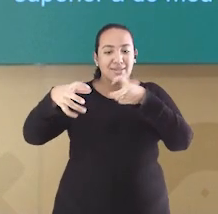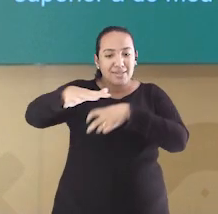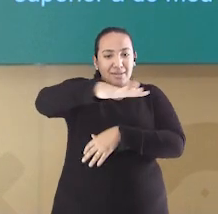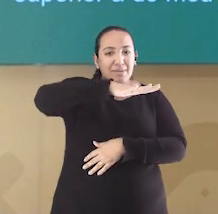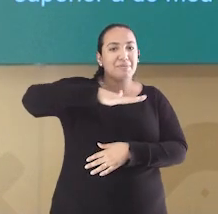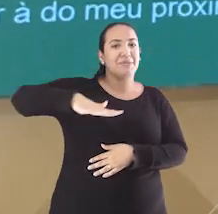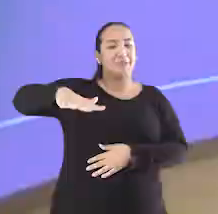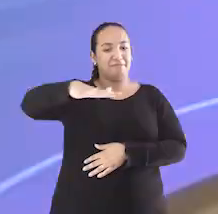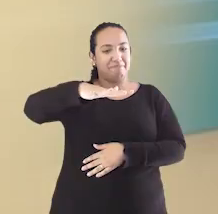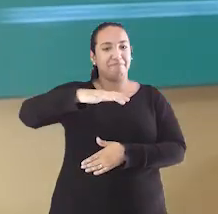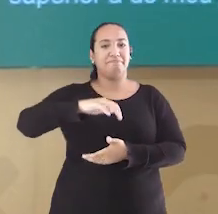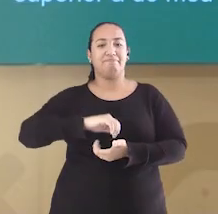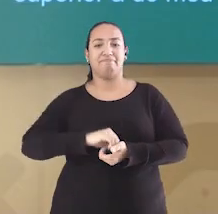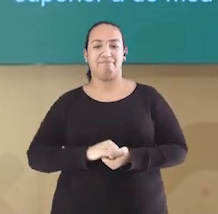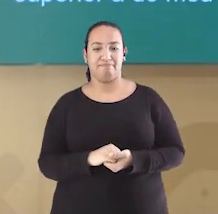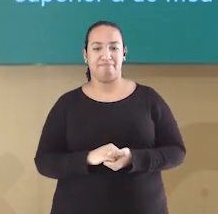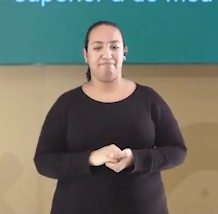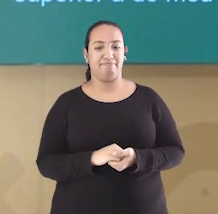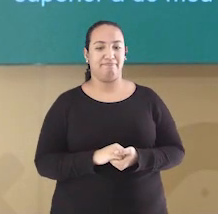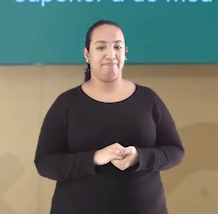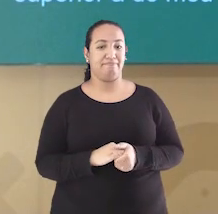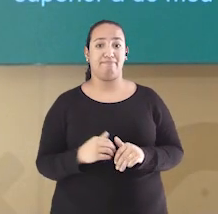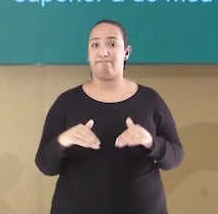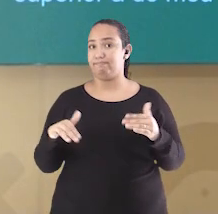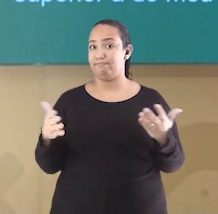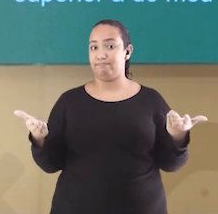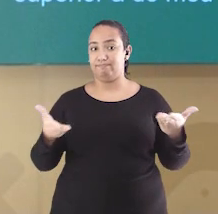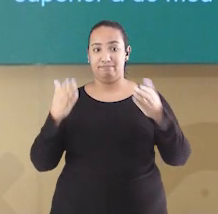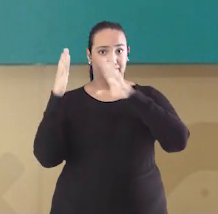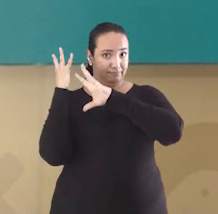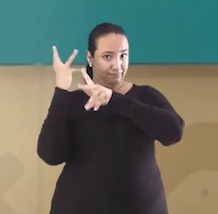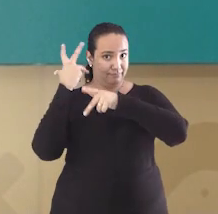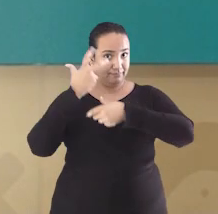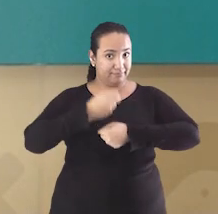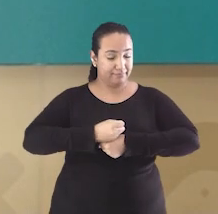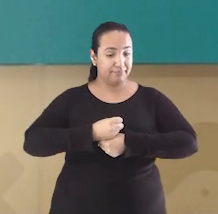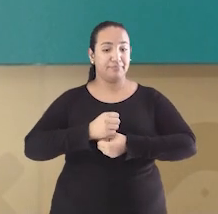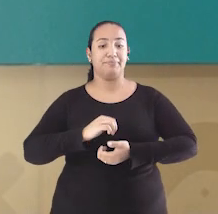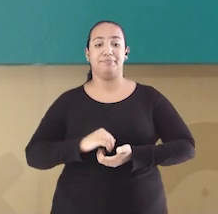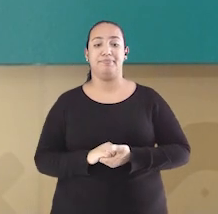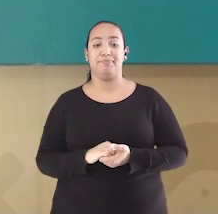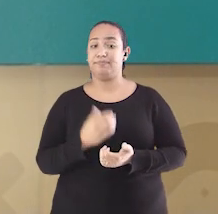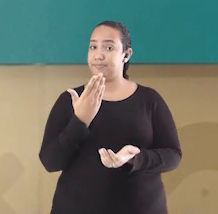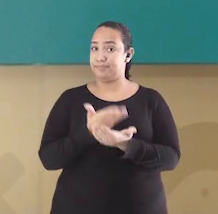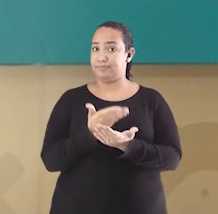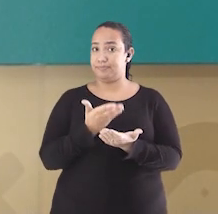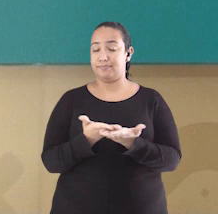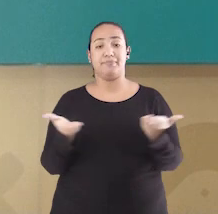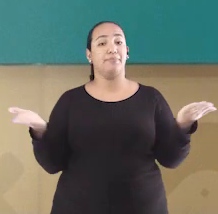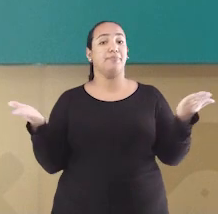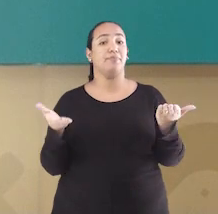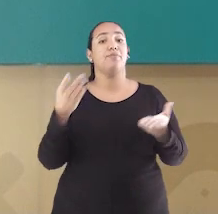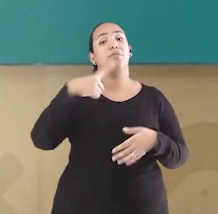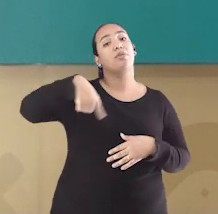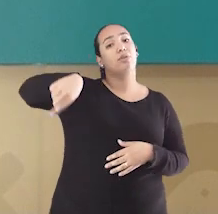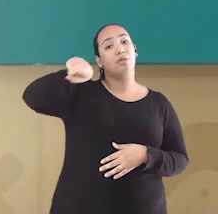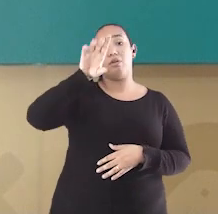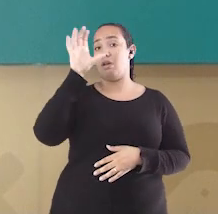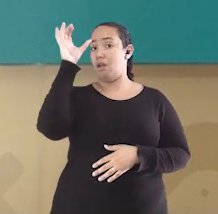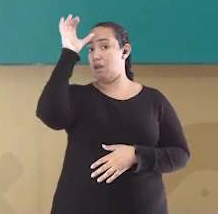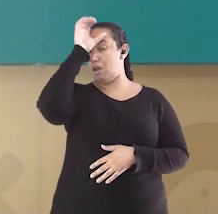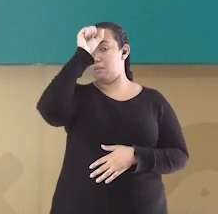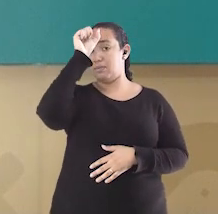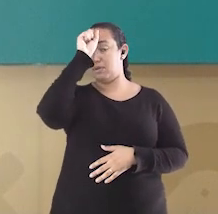fato abrangente. Vamos fazer aqui uma breve revisão? Vamos lá? Nesta aula, nós discorremos